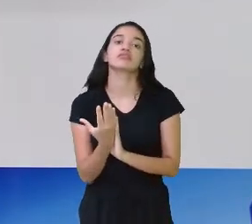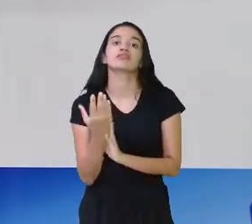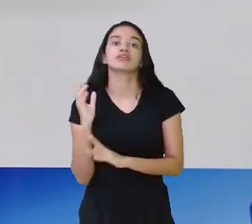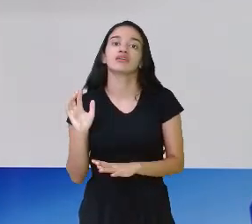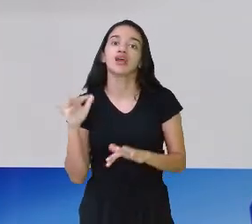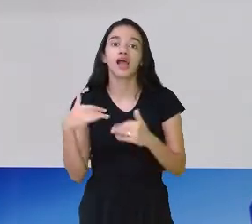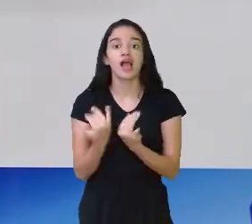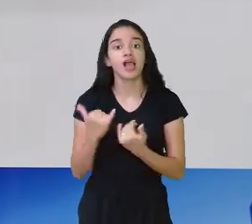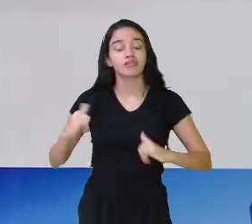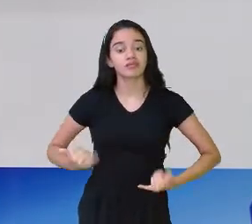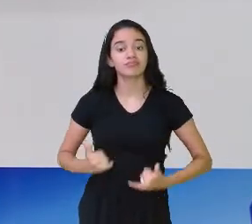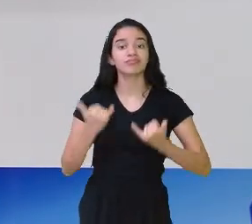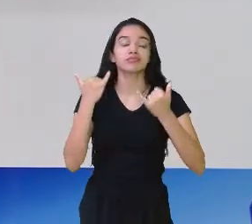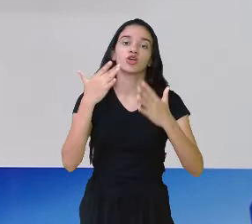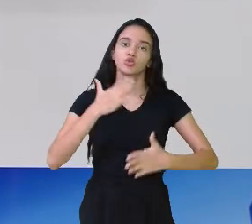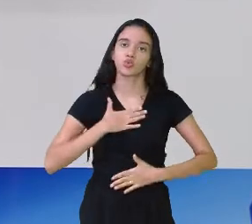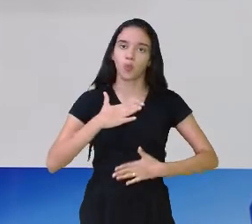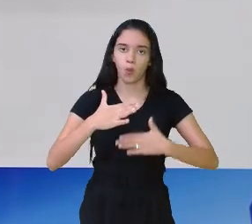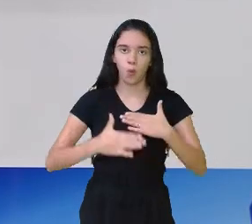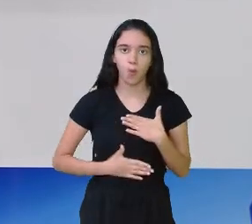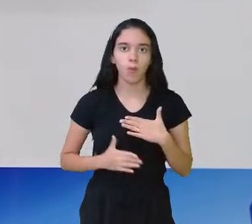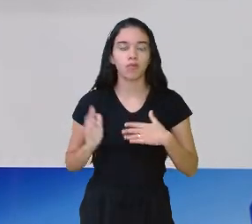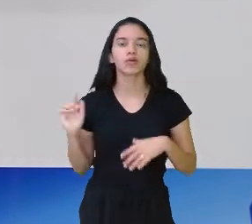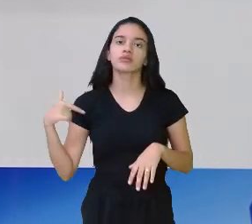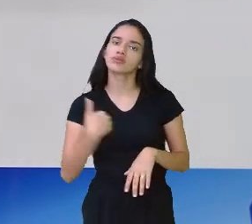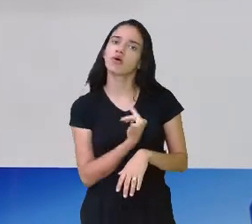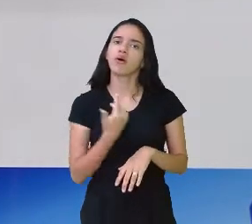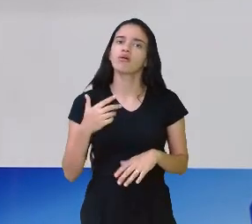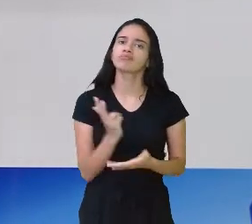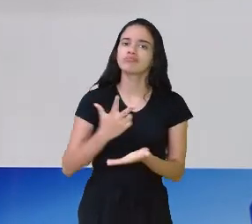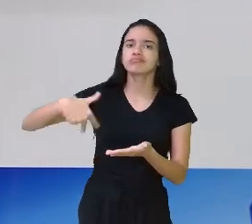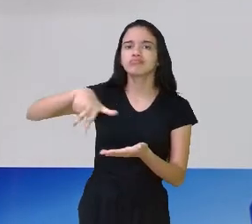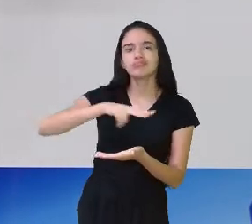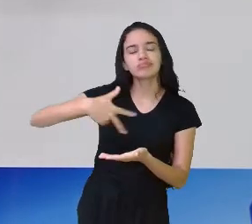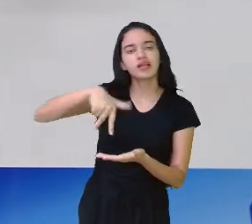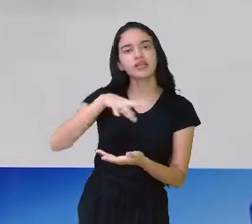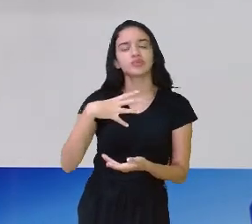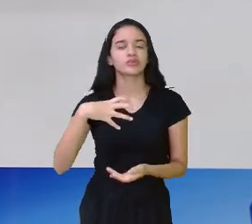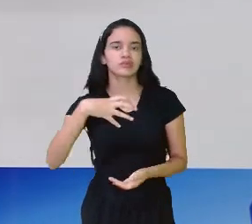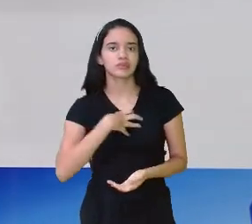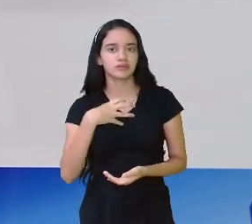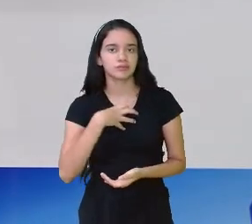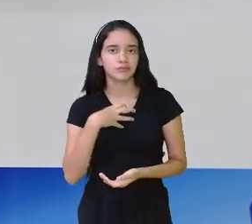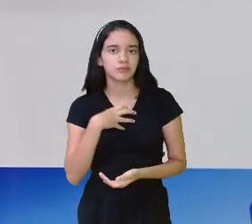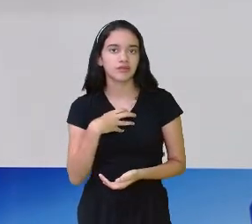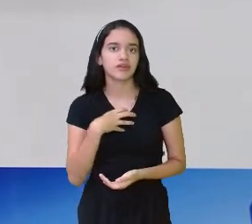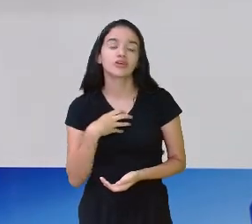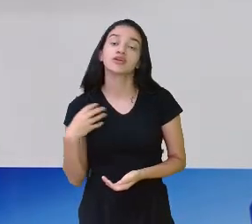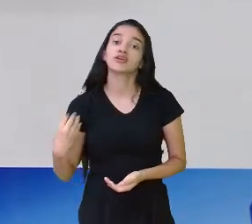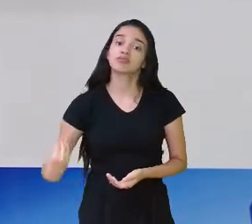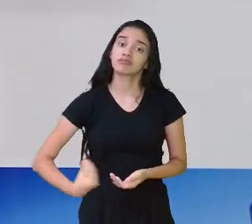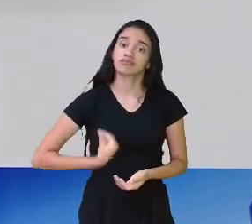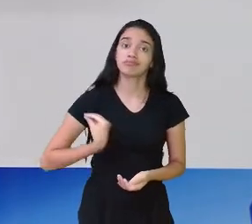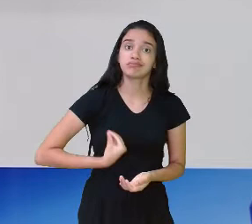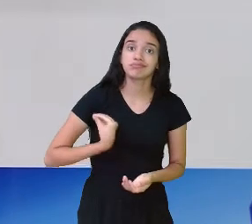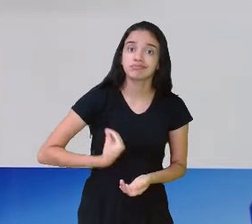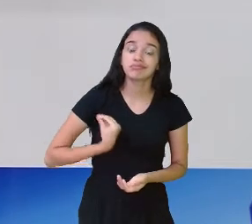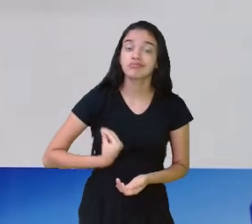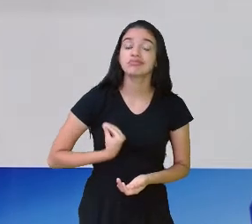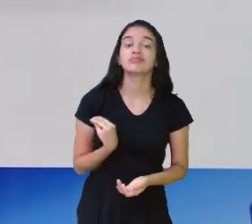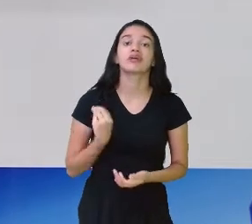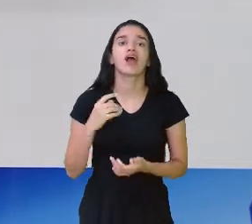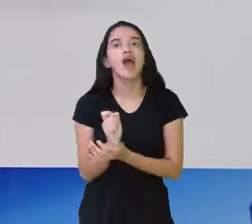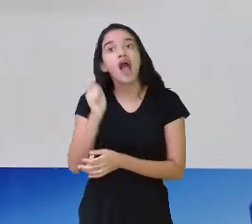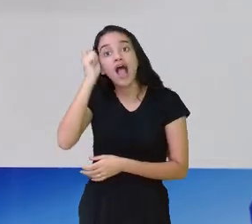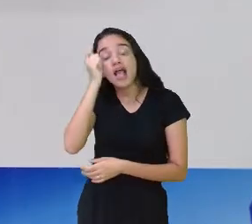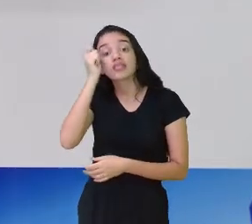essa energia, né? No corpo. E aí a gente dança de acordo com o sentimento que a gente quer vivenciar. Aí menos a